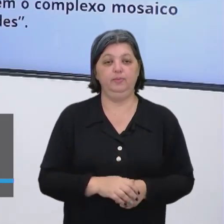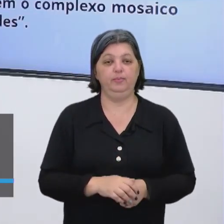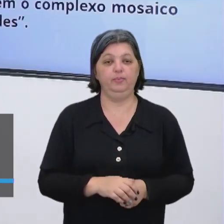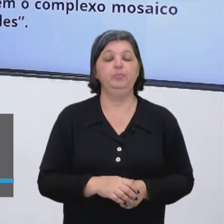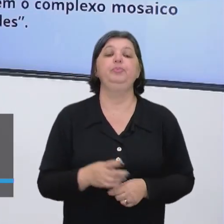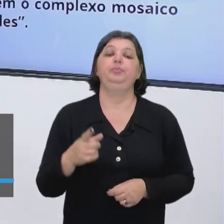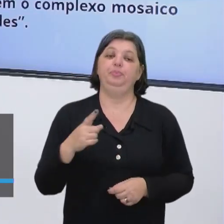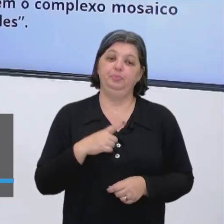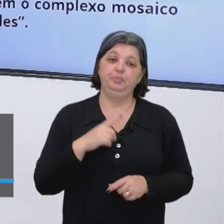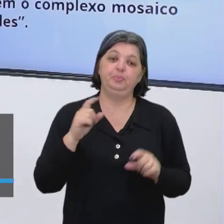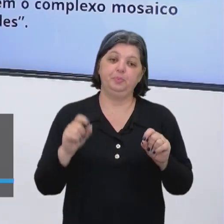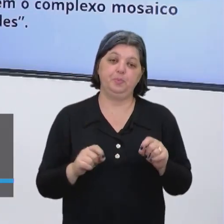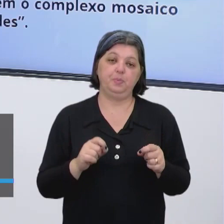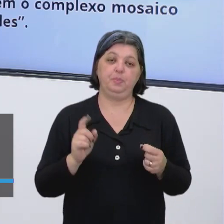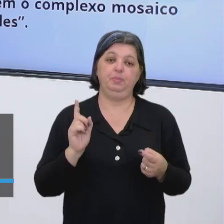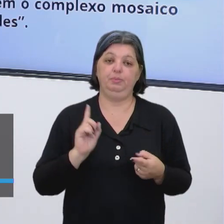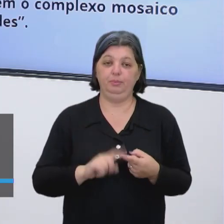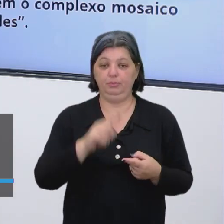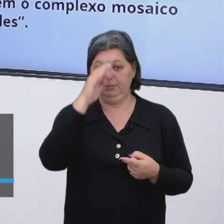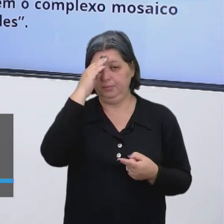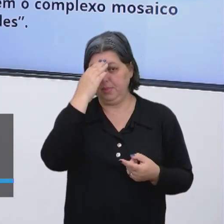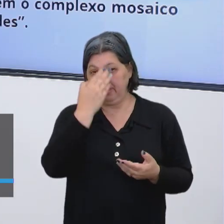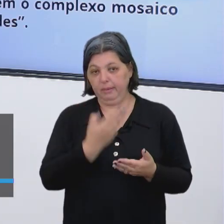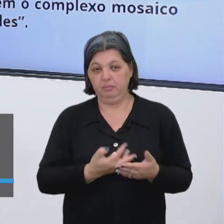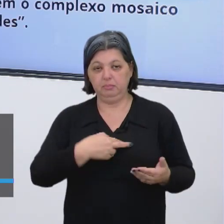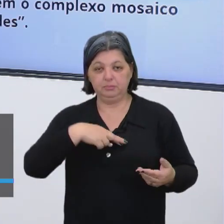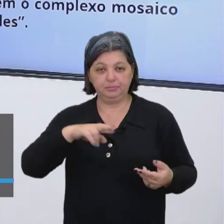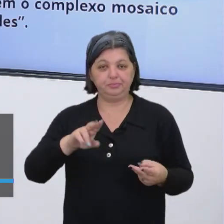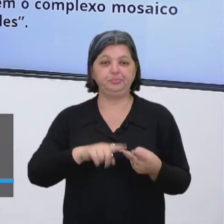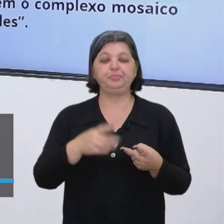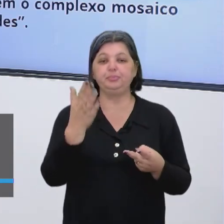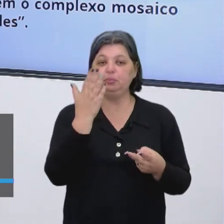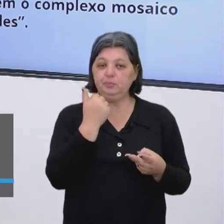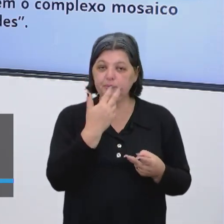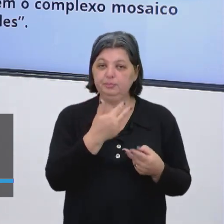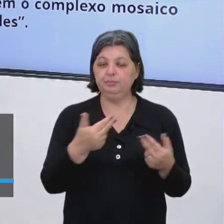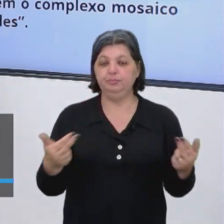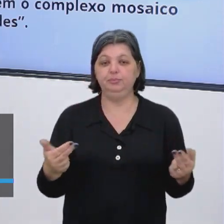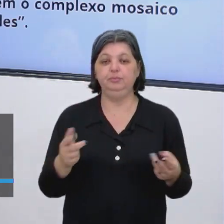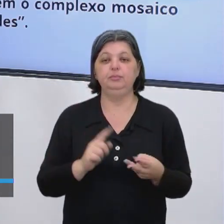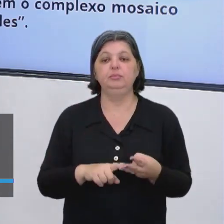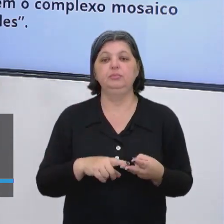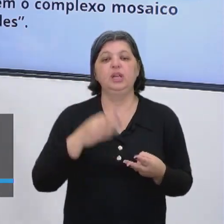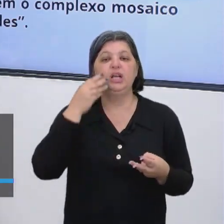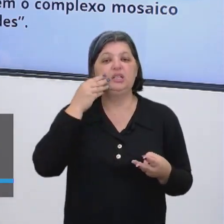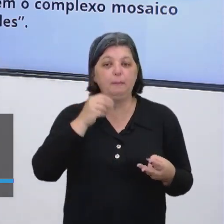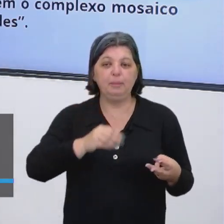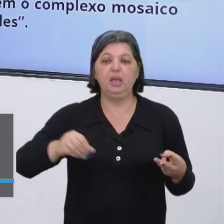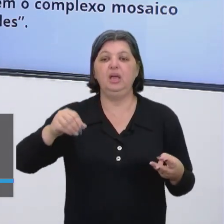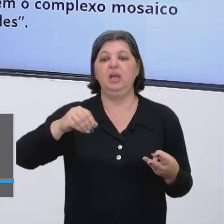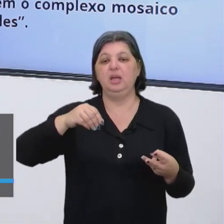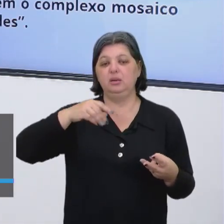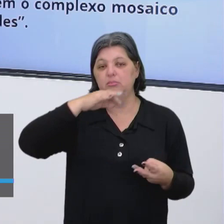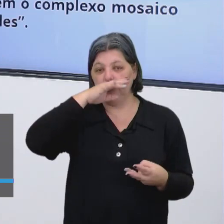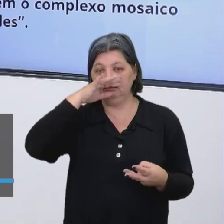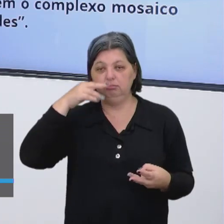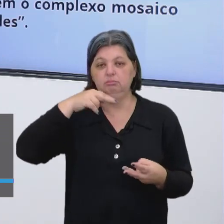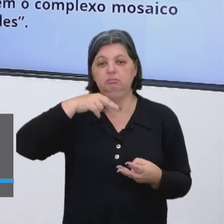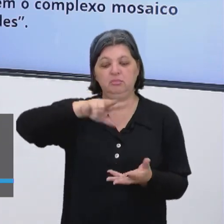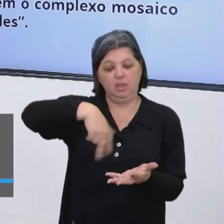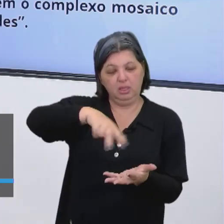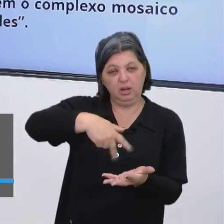Vai incluir a questão das crenças, da alimentação, temperos, cheiros, danças, modos de